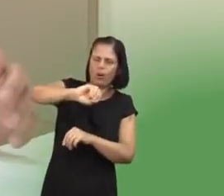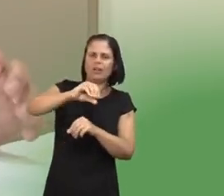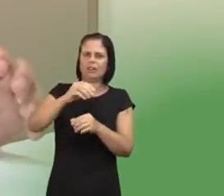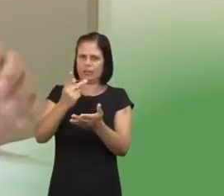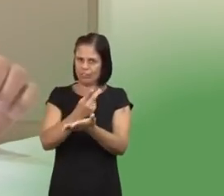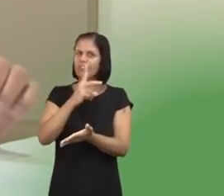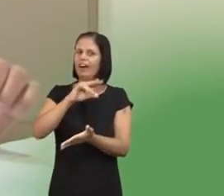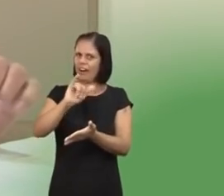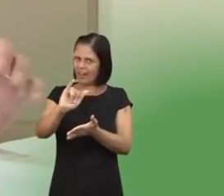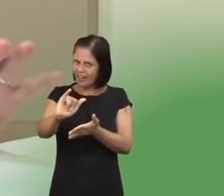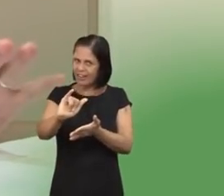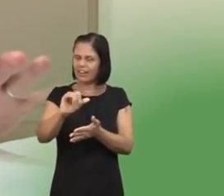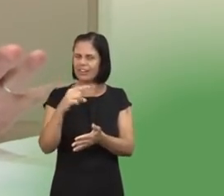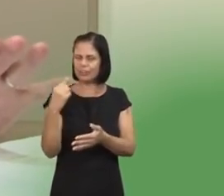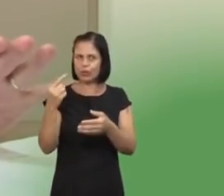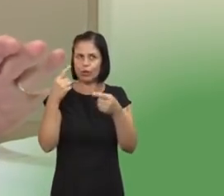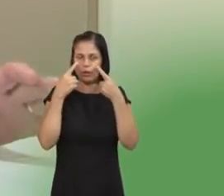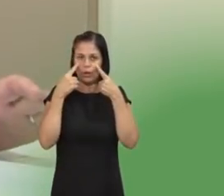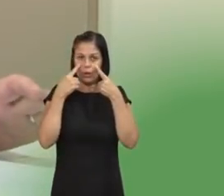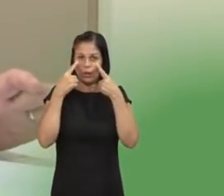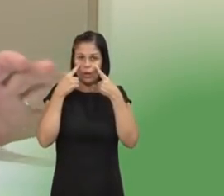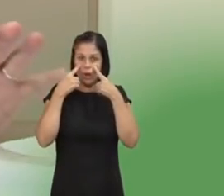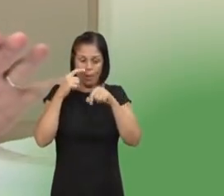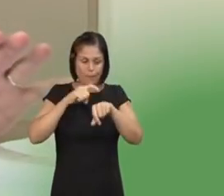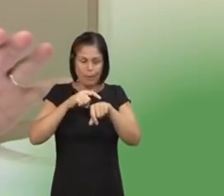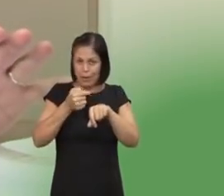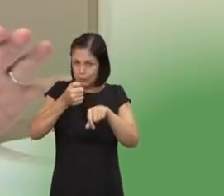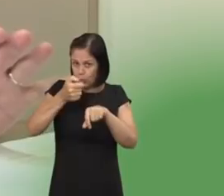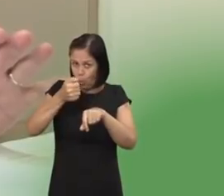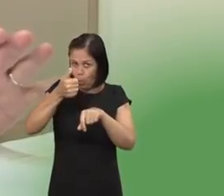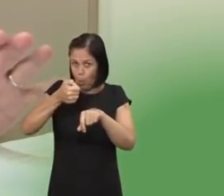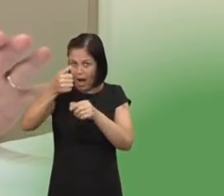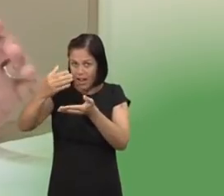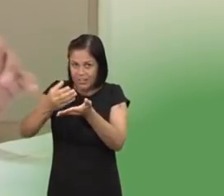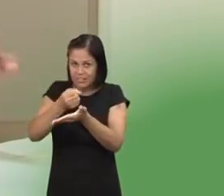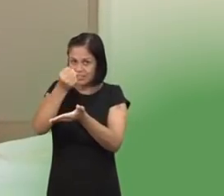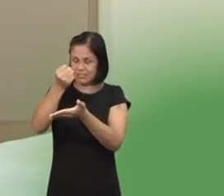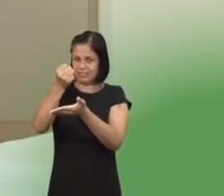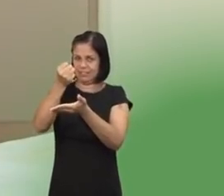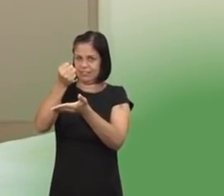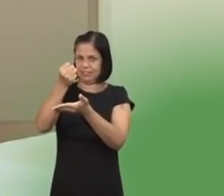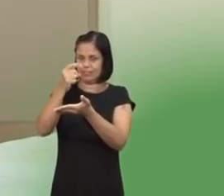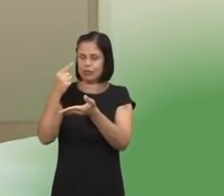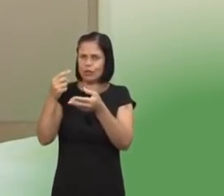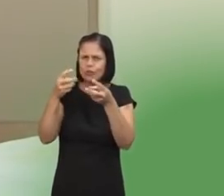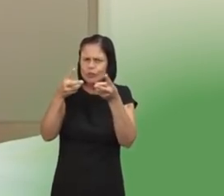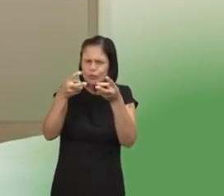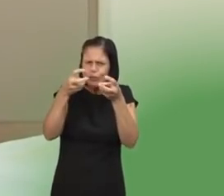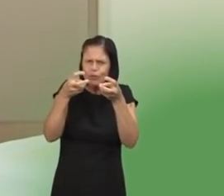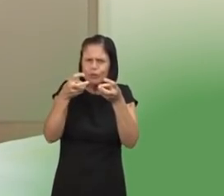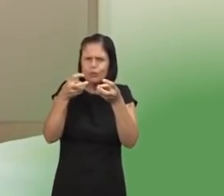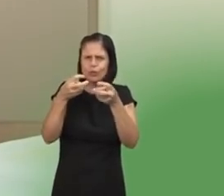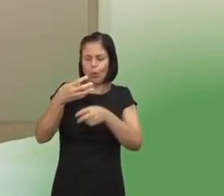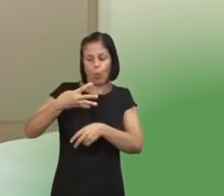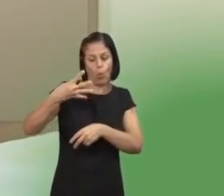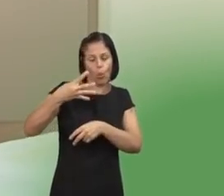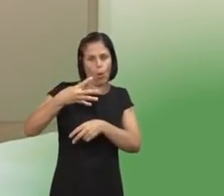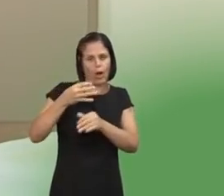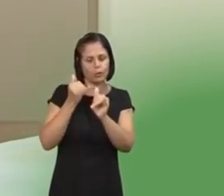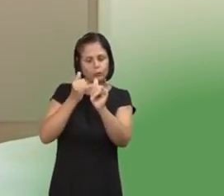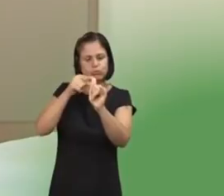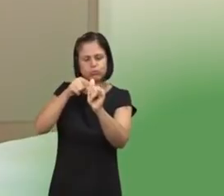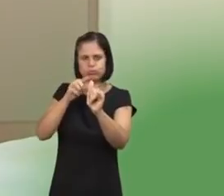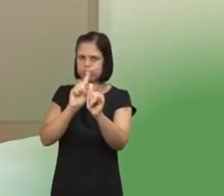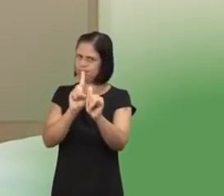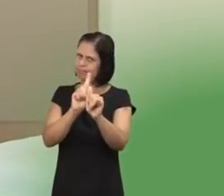essas coisas que vão acontecendo nos levam a entender que esse momento está próximo. Então, quando nós observamos que essa 4ª